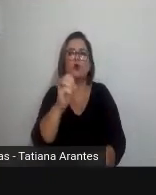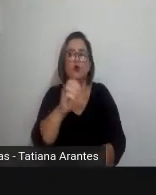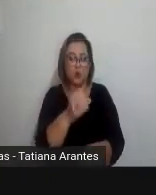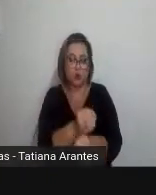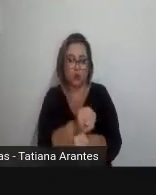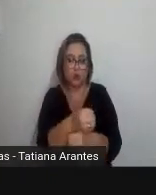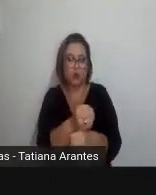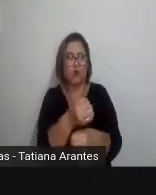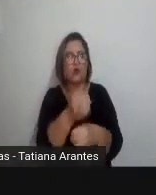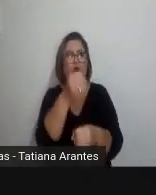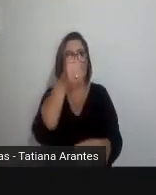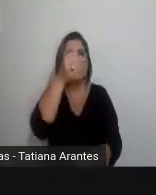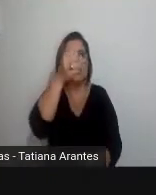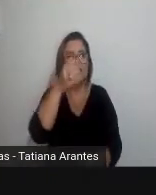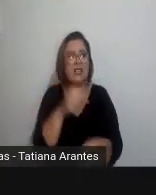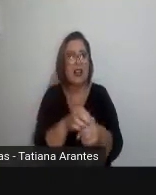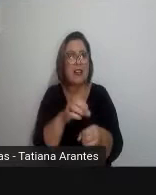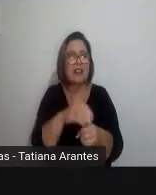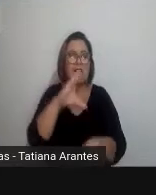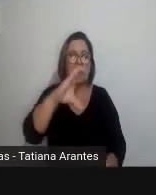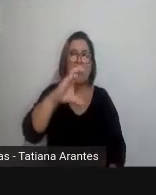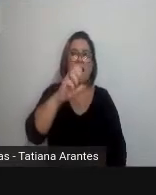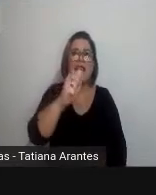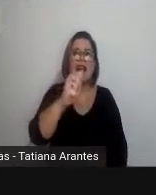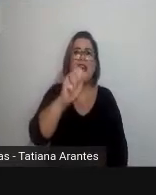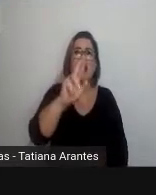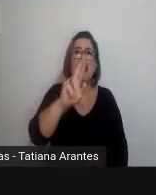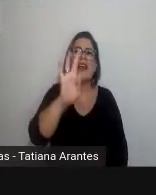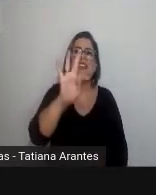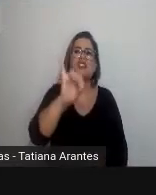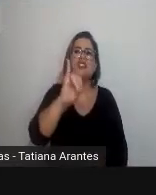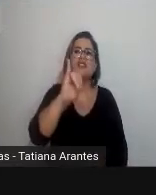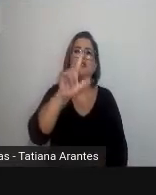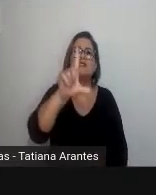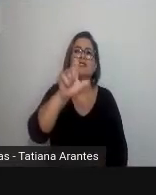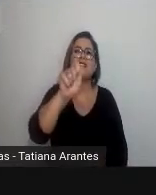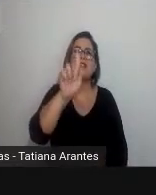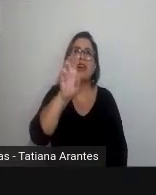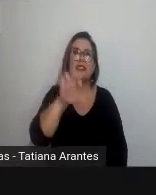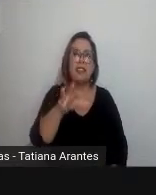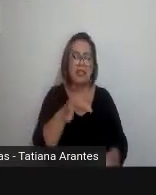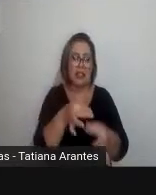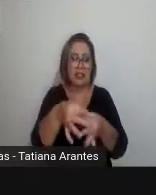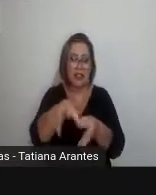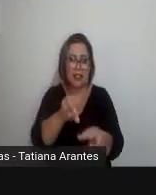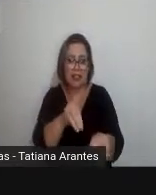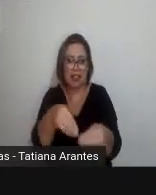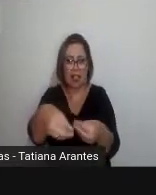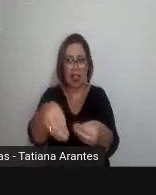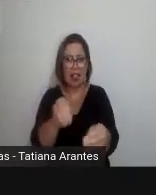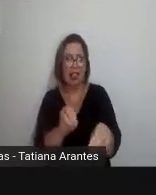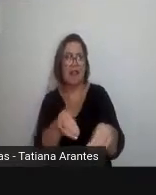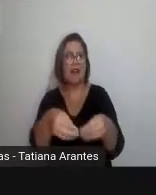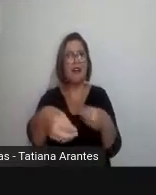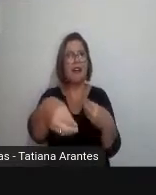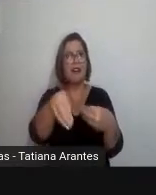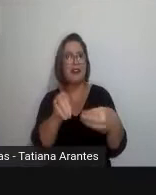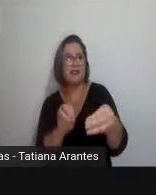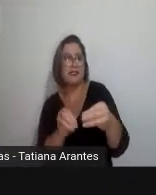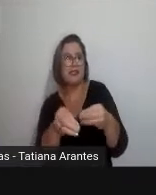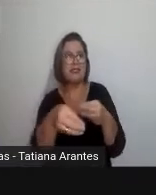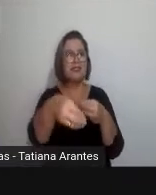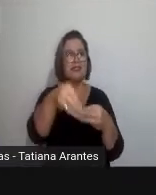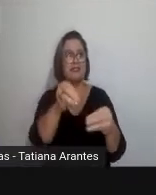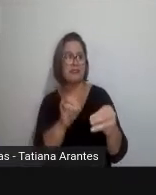é fibrocartilaginoso, ele tem que ter uma certa elasticidade para poder exercer a função do